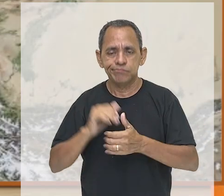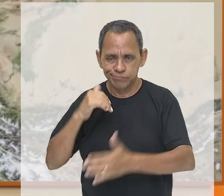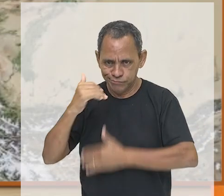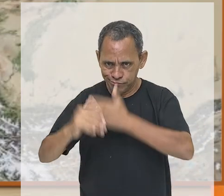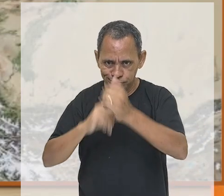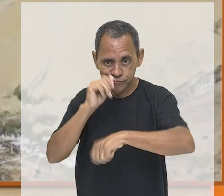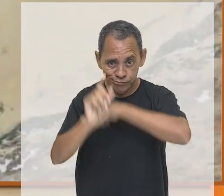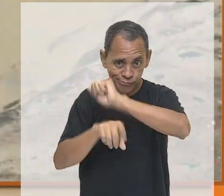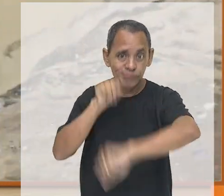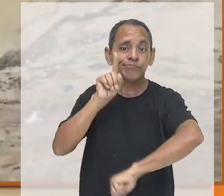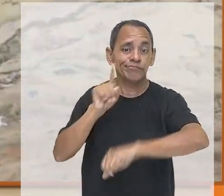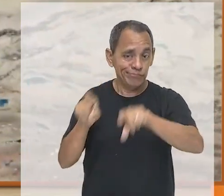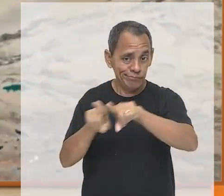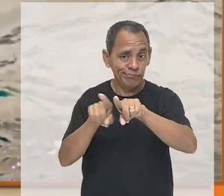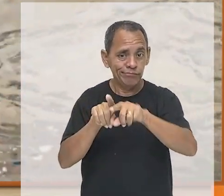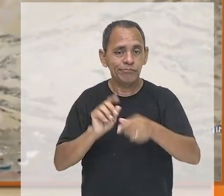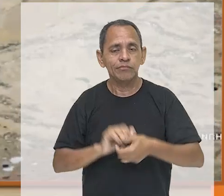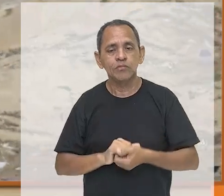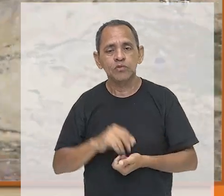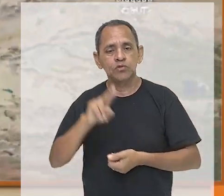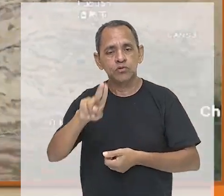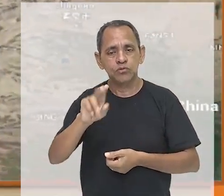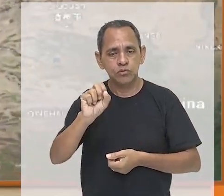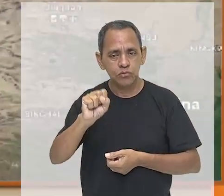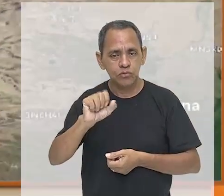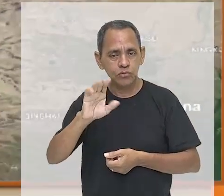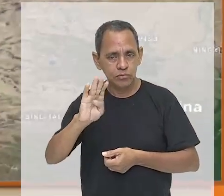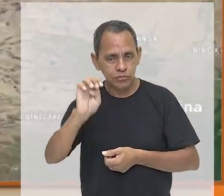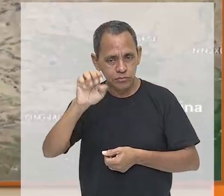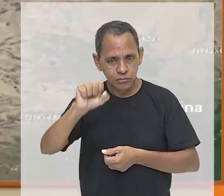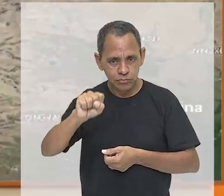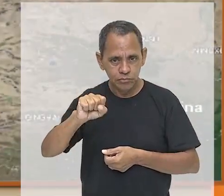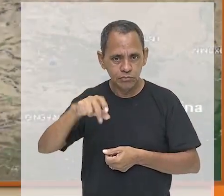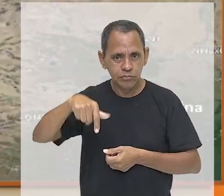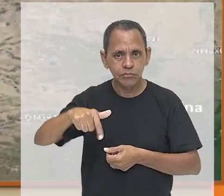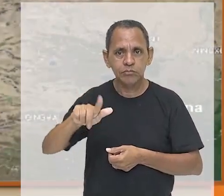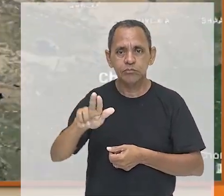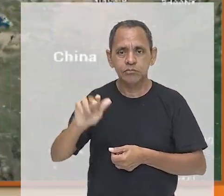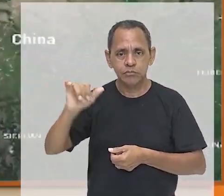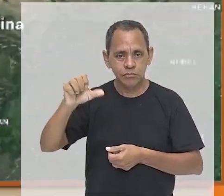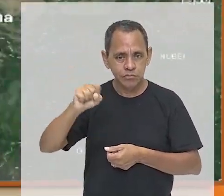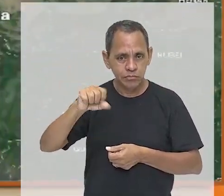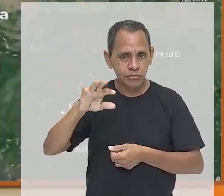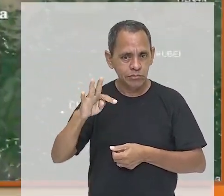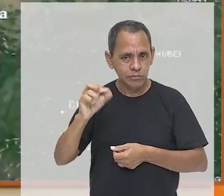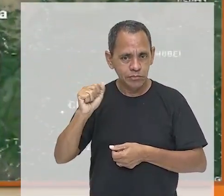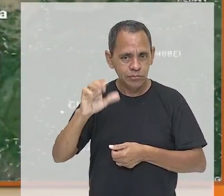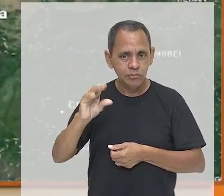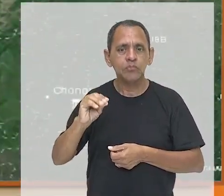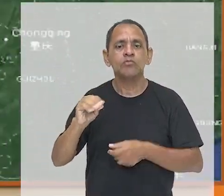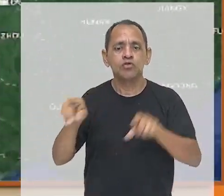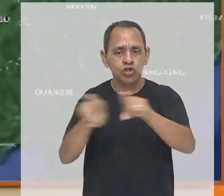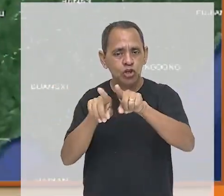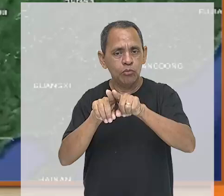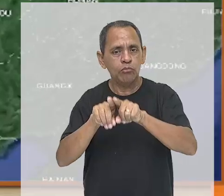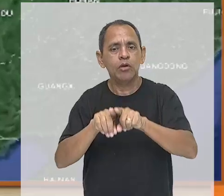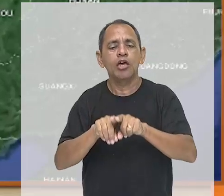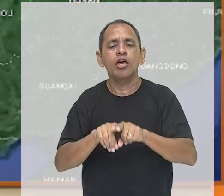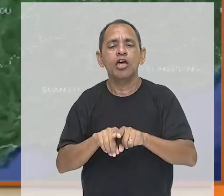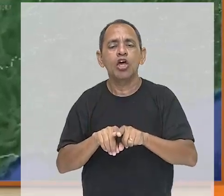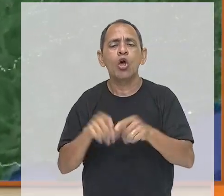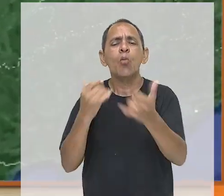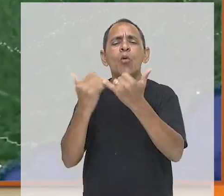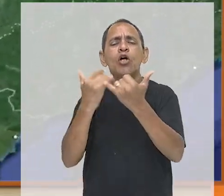desenvolvendo bastante, onde o produto interno bruto elas estão aumentando cada vez mais, assim como a China, né? Então,